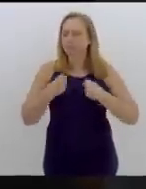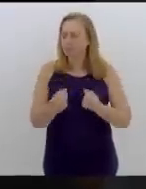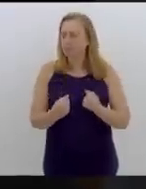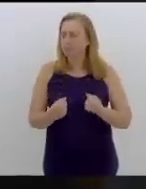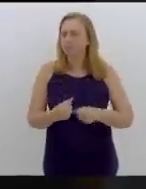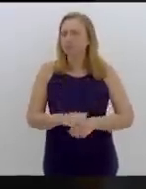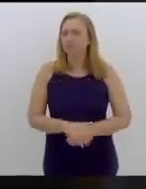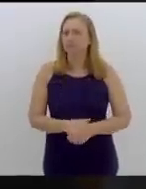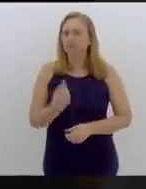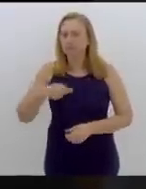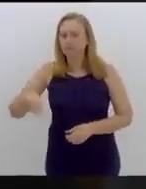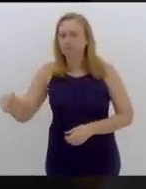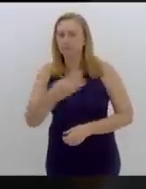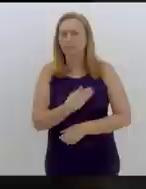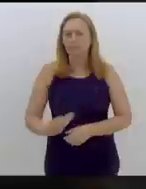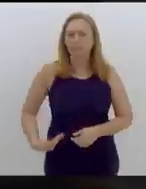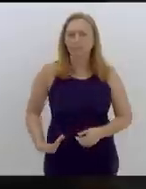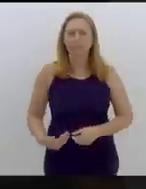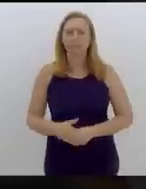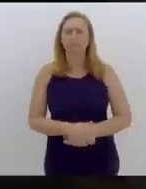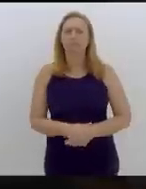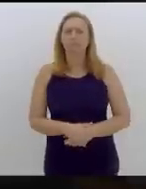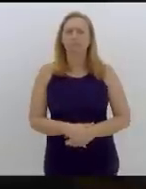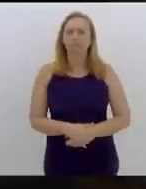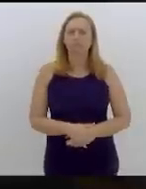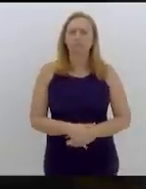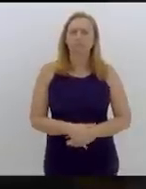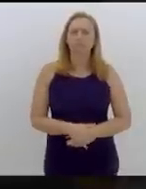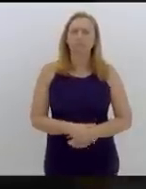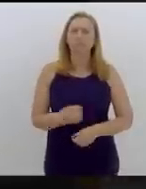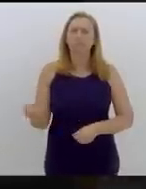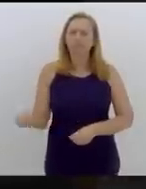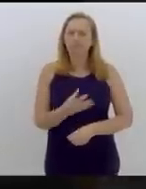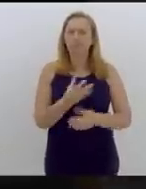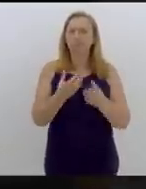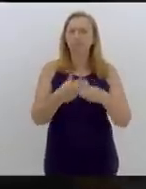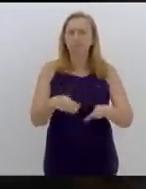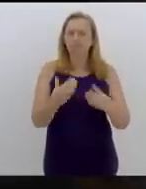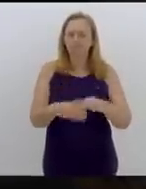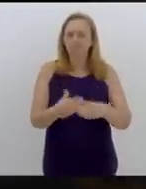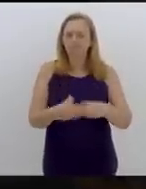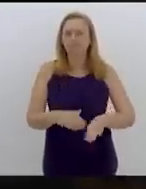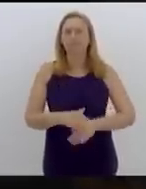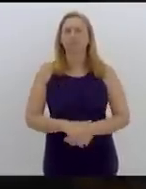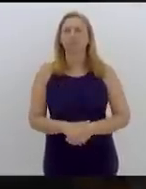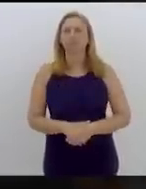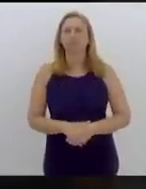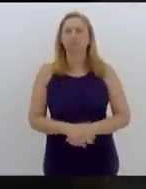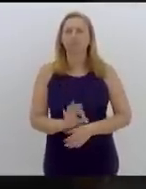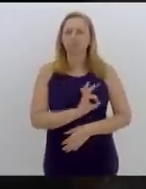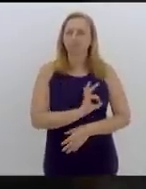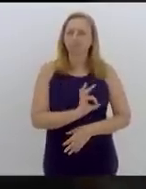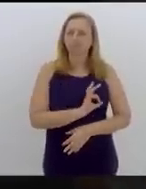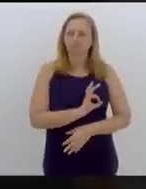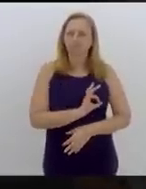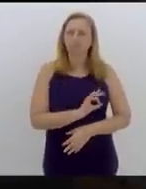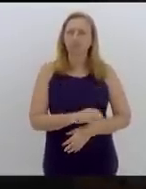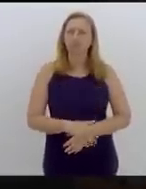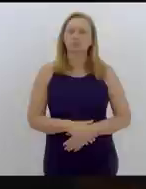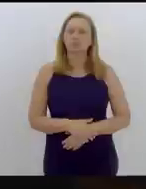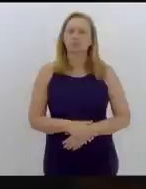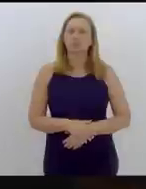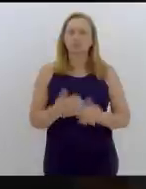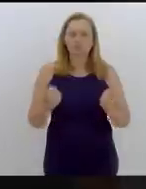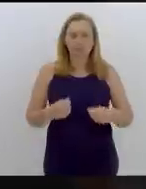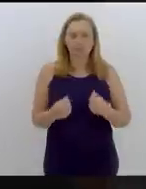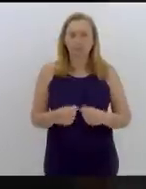for necessário ir ao Governador realizar um novo concurso de designar um efetivo exclusivo com policiais que tem o maior aptidão para isso